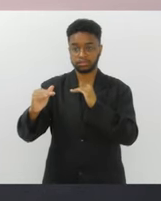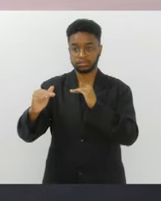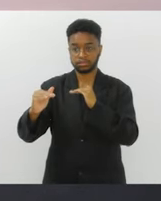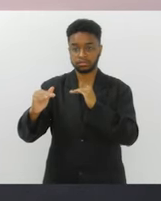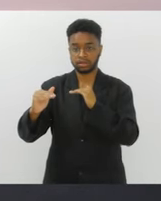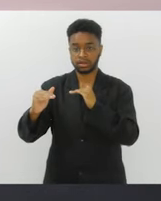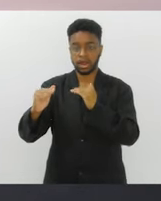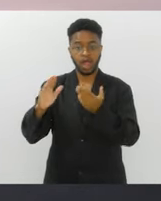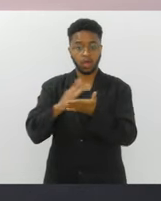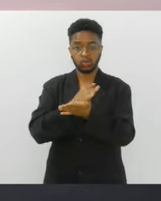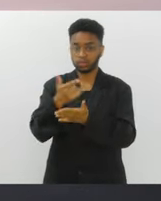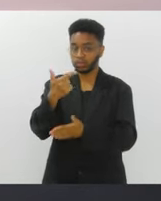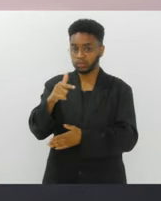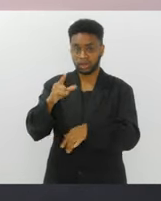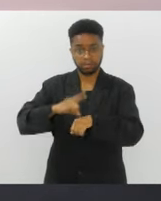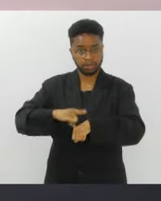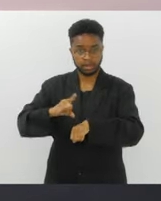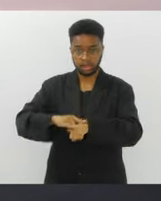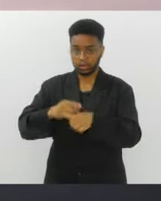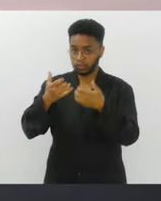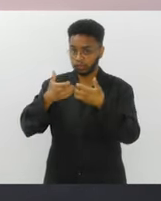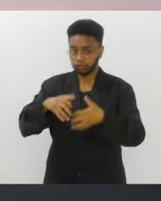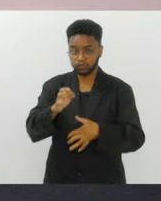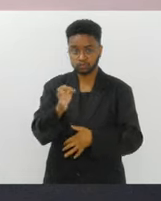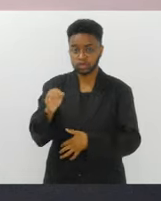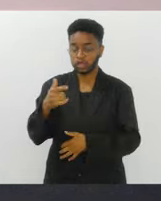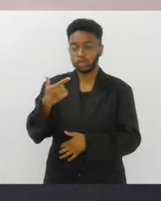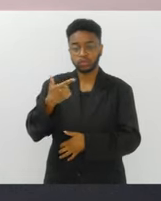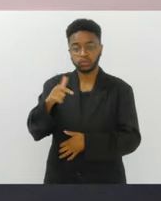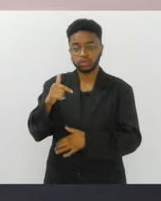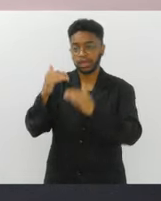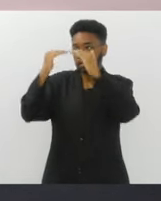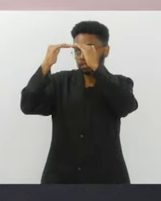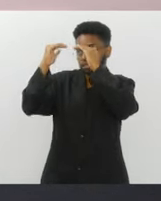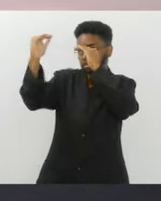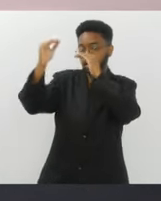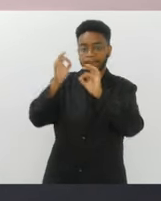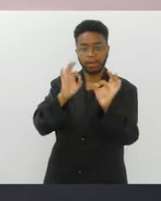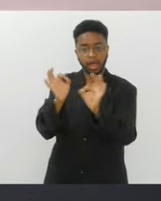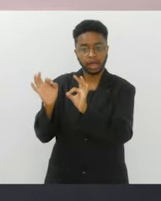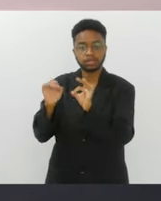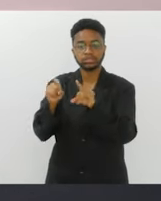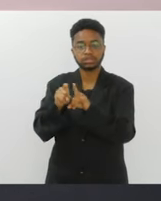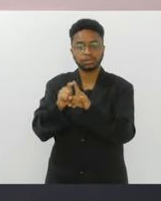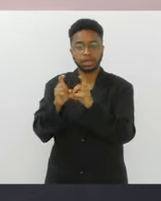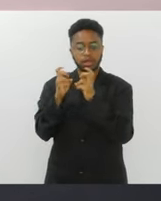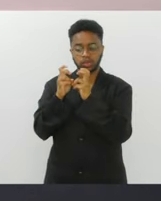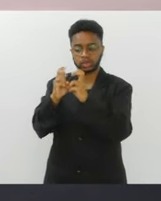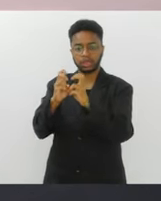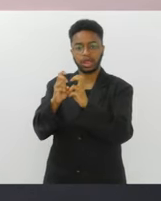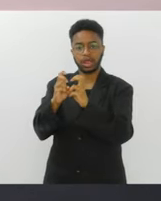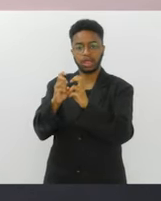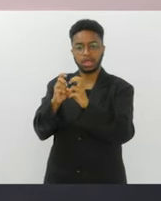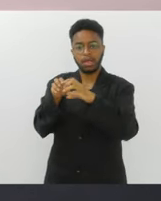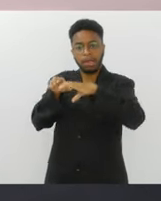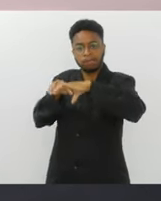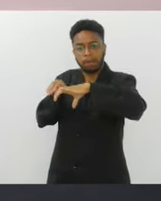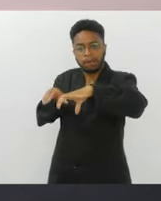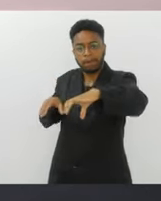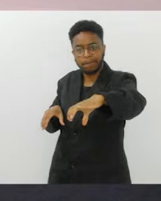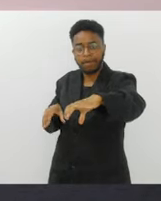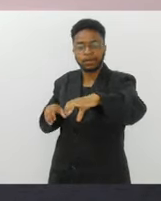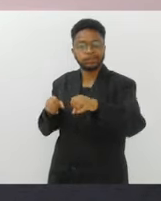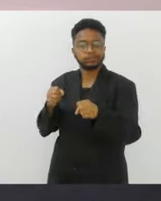muitas sem banheiros funcionando, sem cobertura, vagões sucateados. E, pelo que eu estou